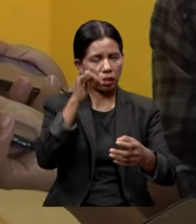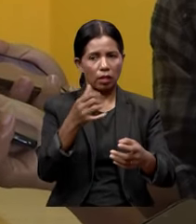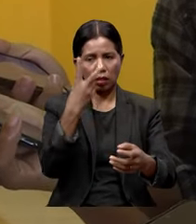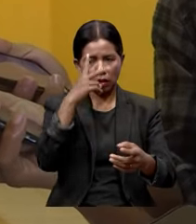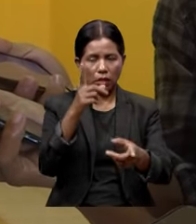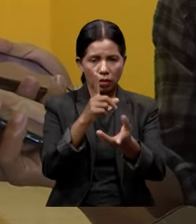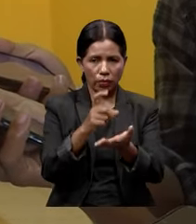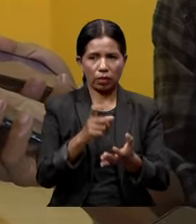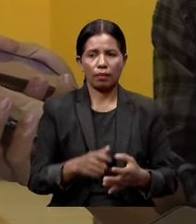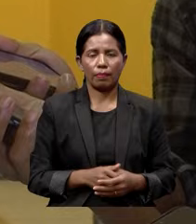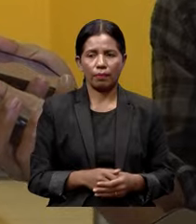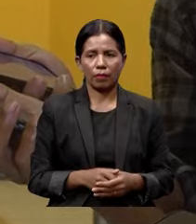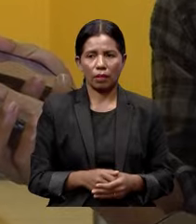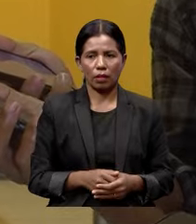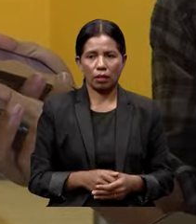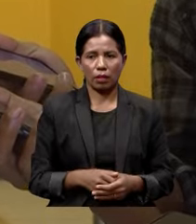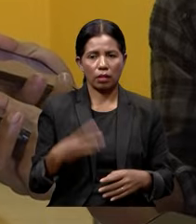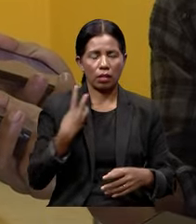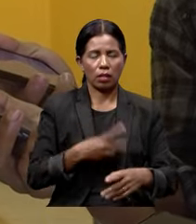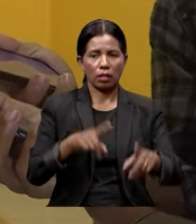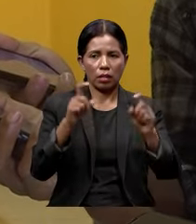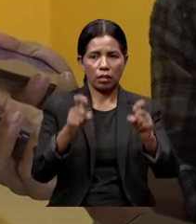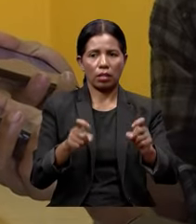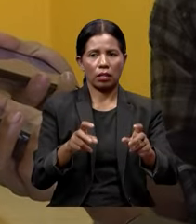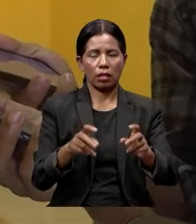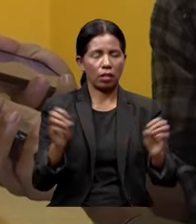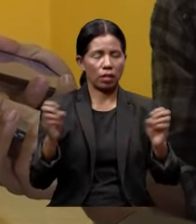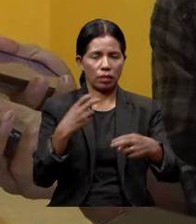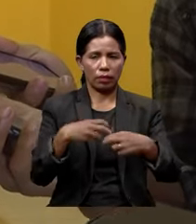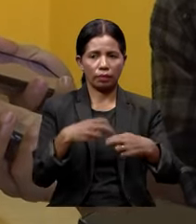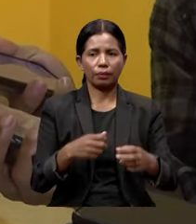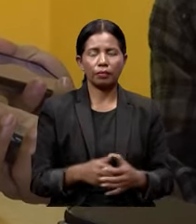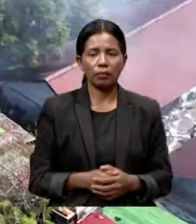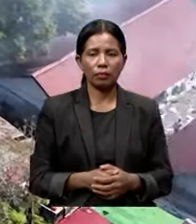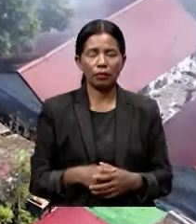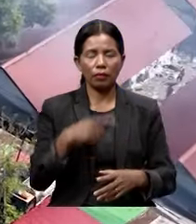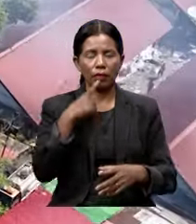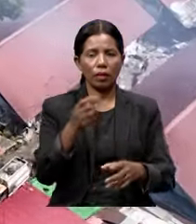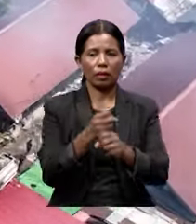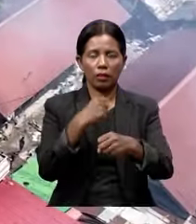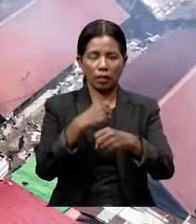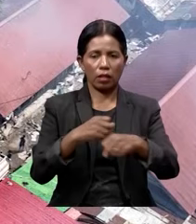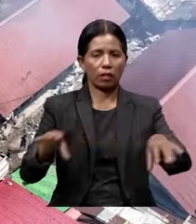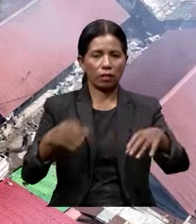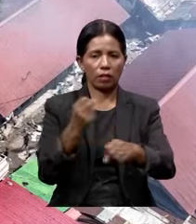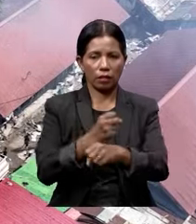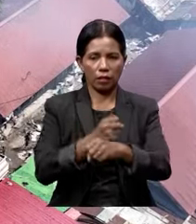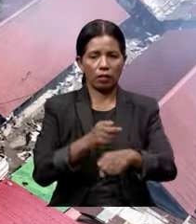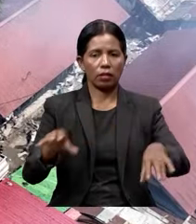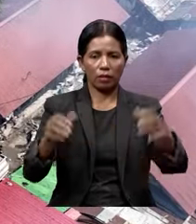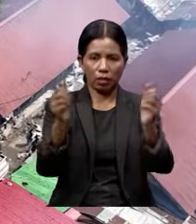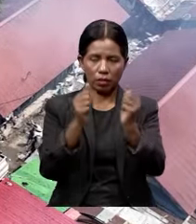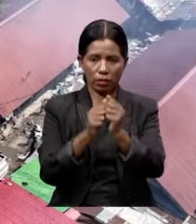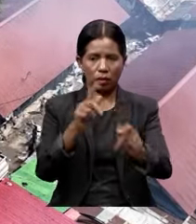foto, em clare, né, né, bem, e tem que, tem que ser, dá sucesso. Gregório Saldanha mos se halo esforço ou de serviço a muito